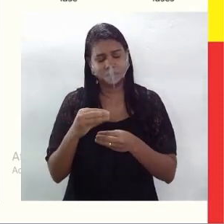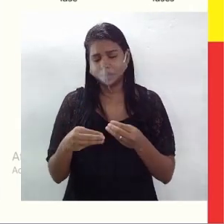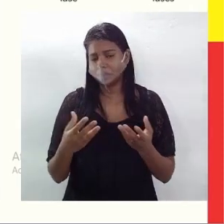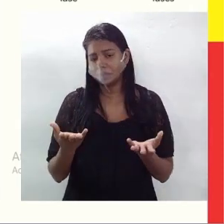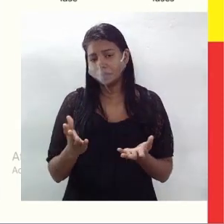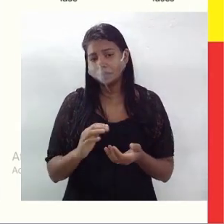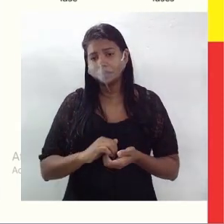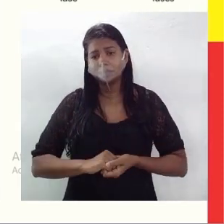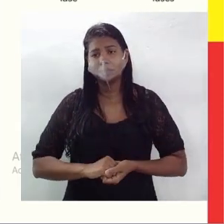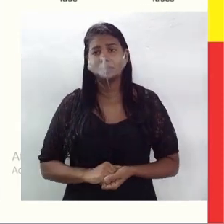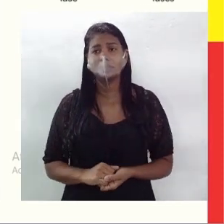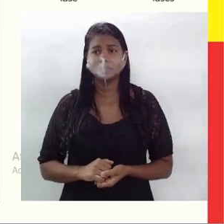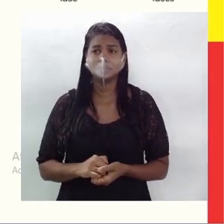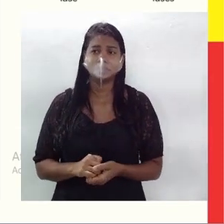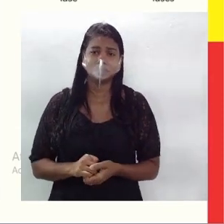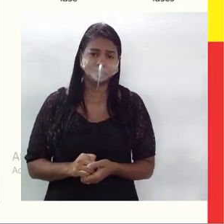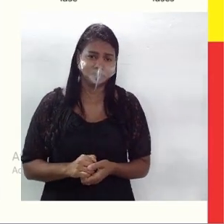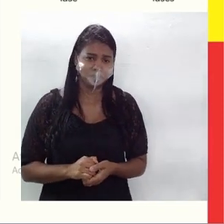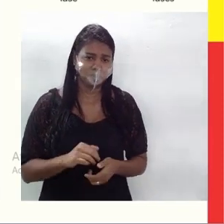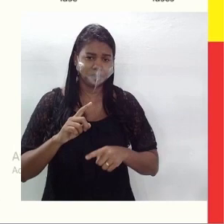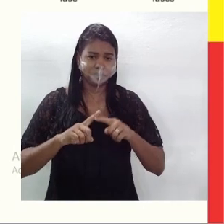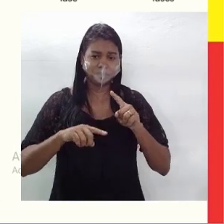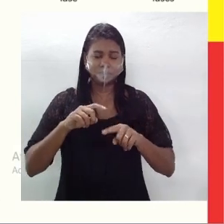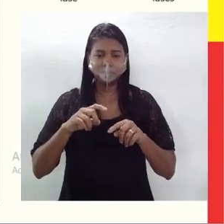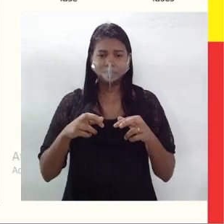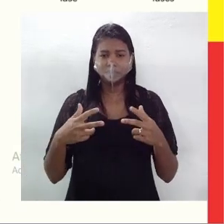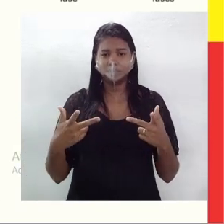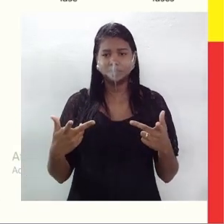mistura. Elas são substâncias que são